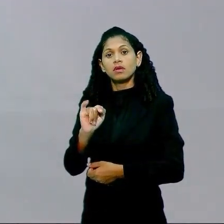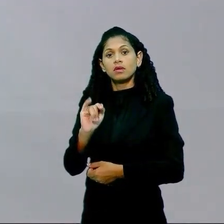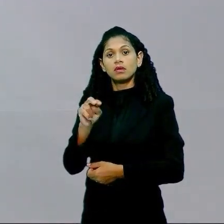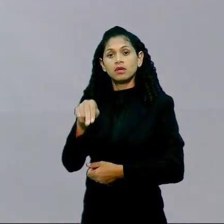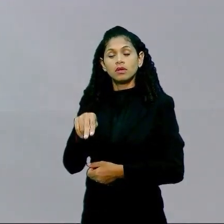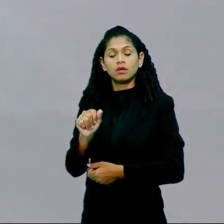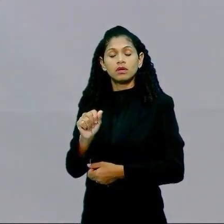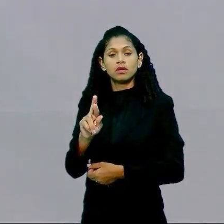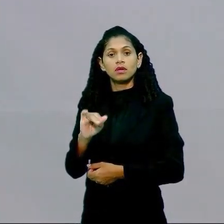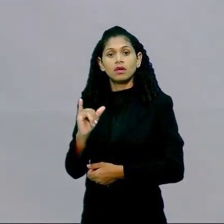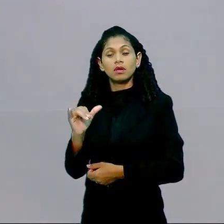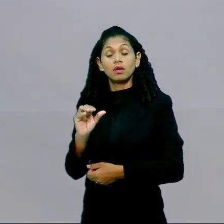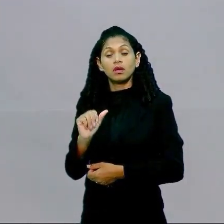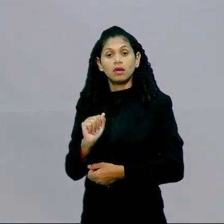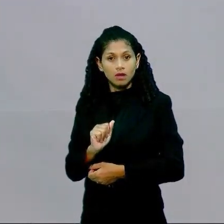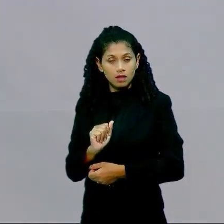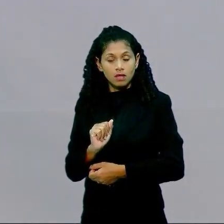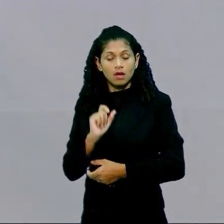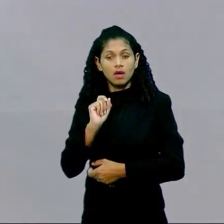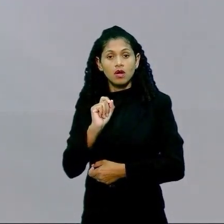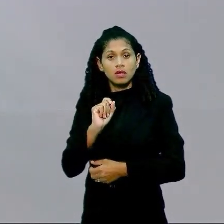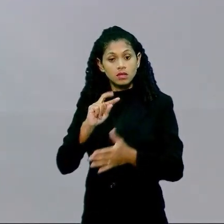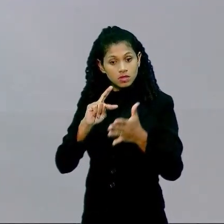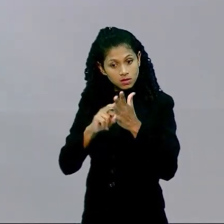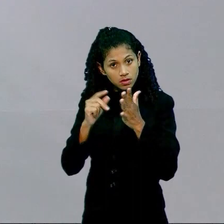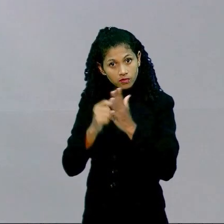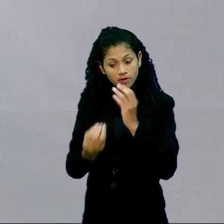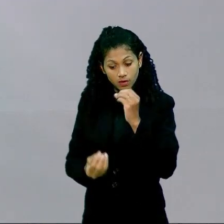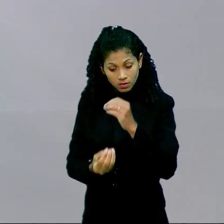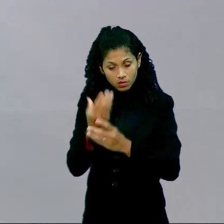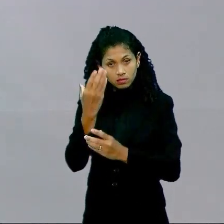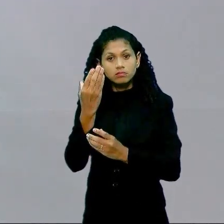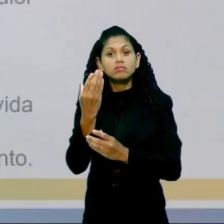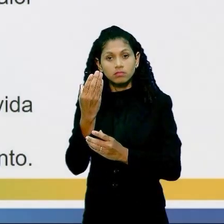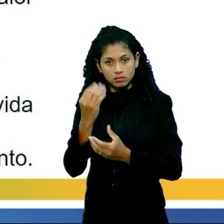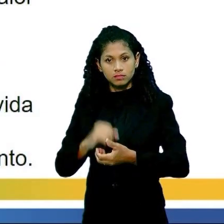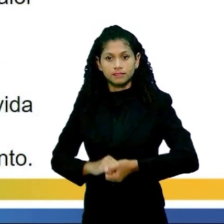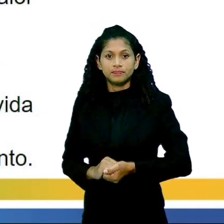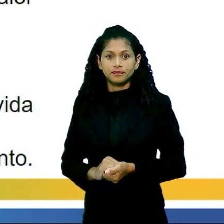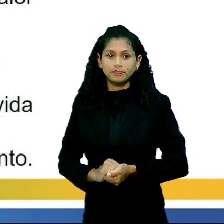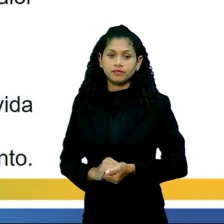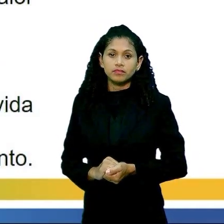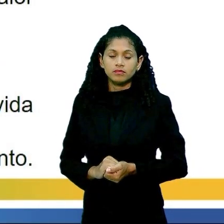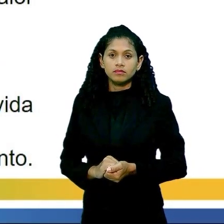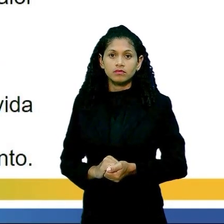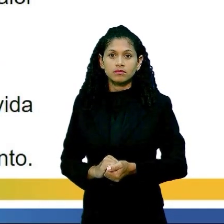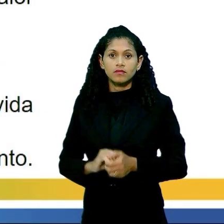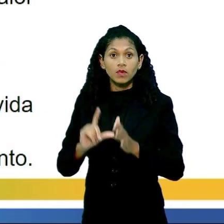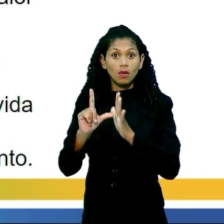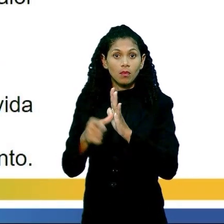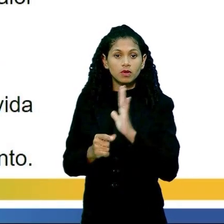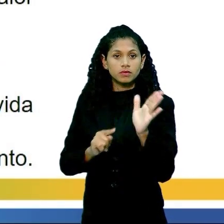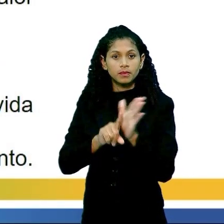calma. E a gente consegue seguir para a próxima. Tranquilo? Fácil? Suave? Então, vamos para a próxima.